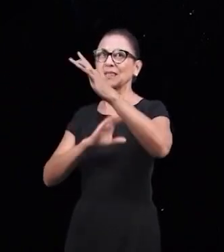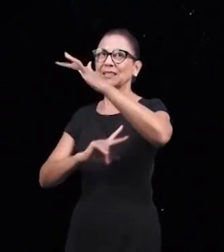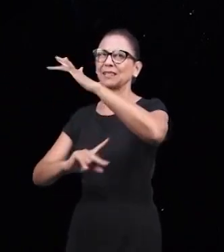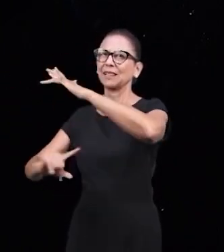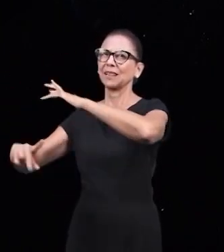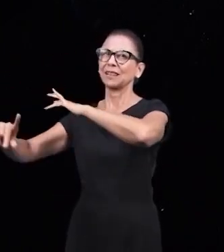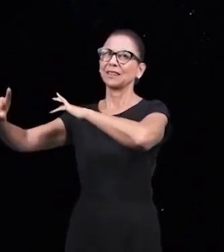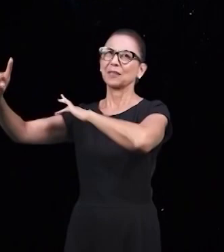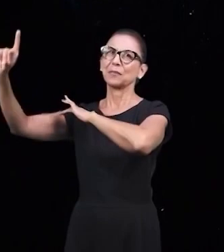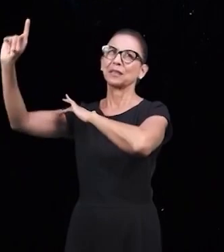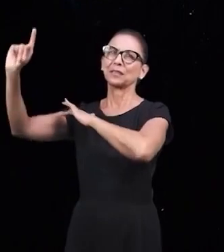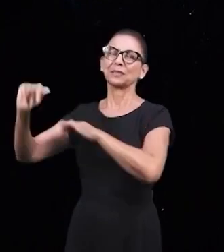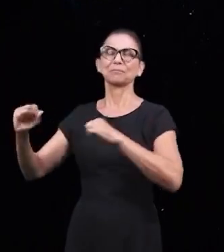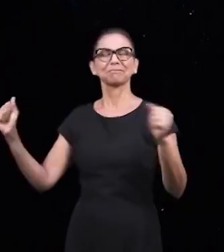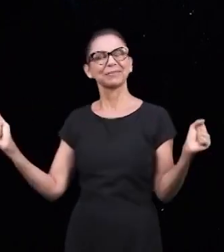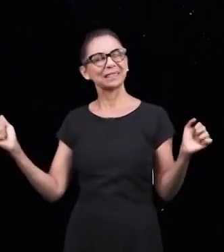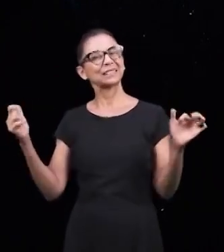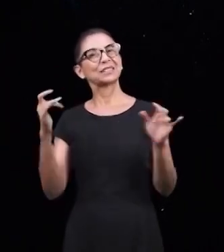morar.